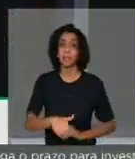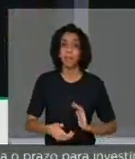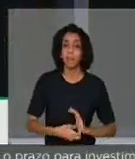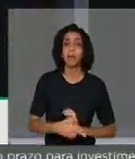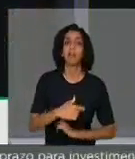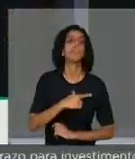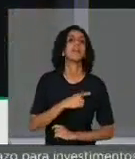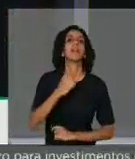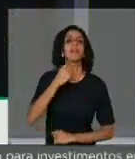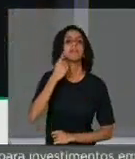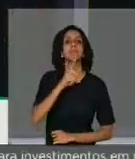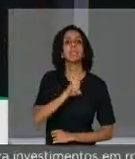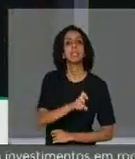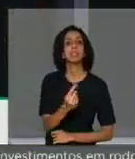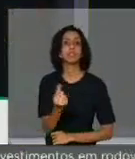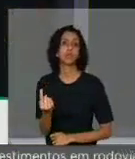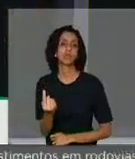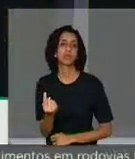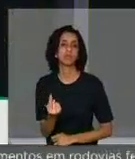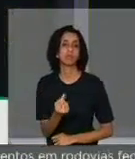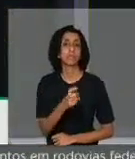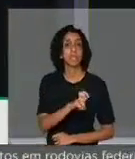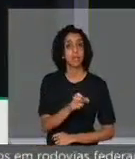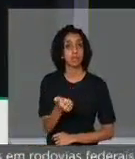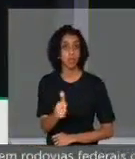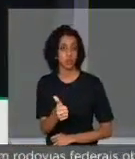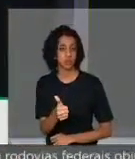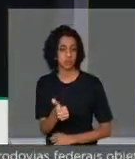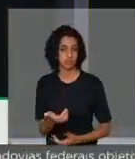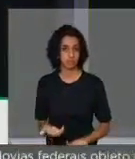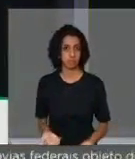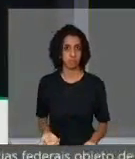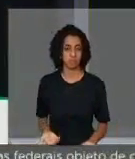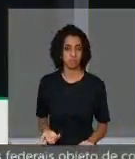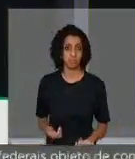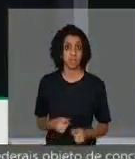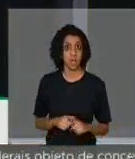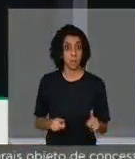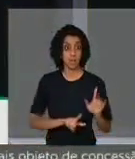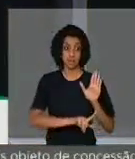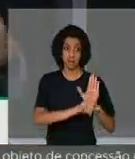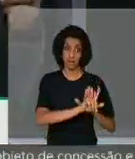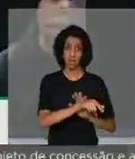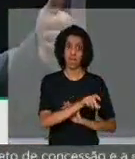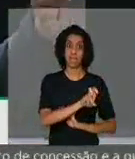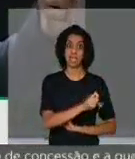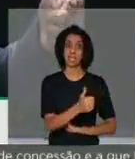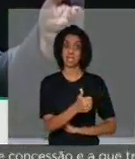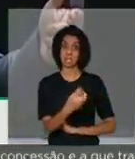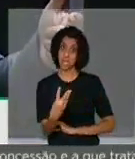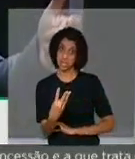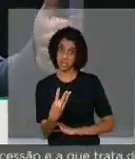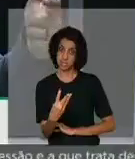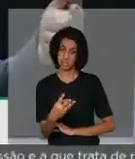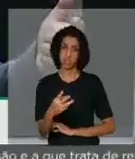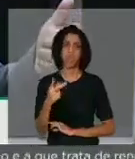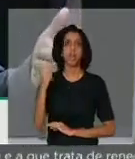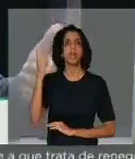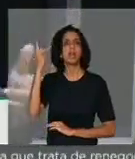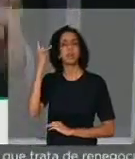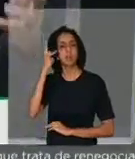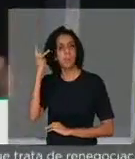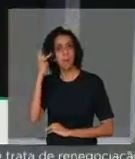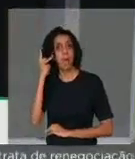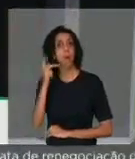hoje 511 parlamentares, quando a definição legal é por 513. O Rio de Janeiro e São Paulo,